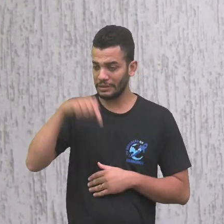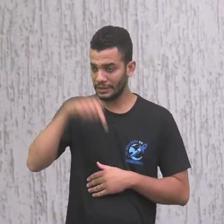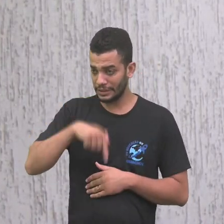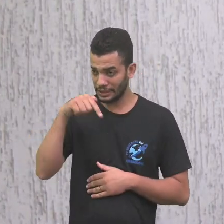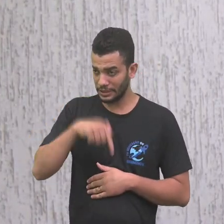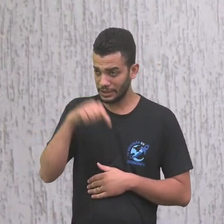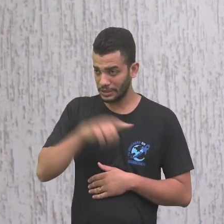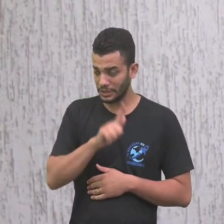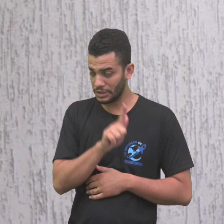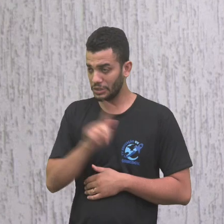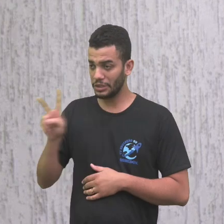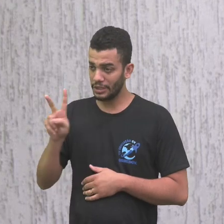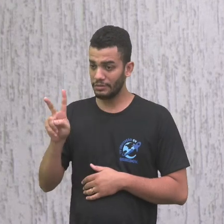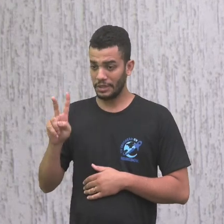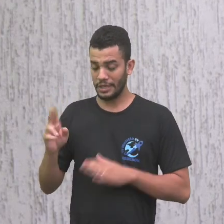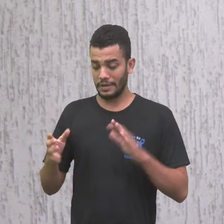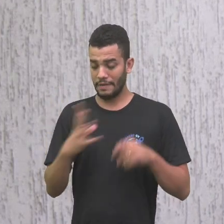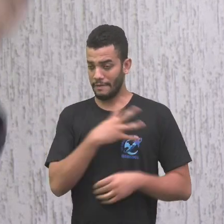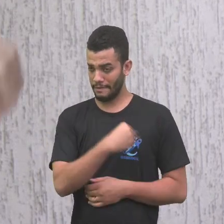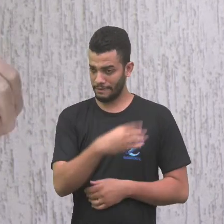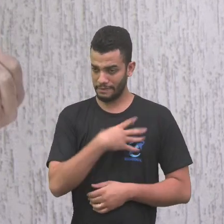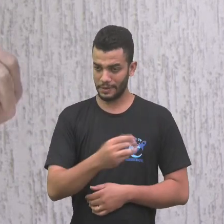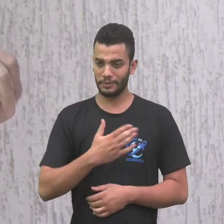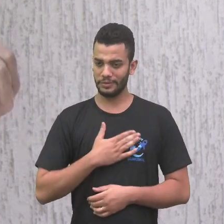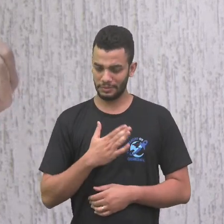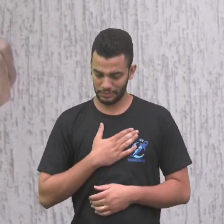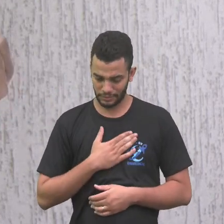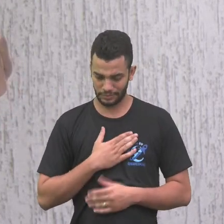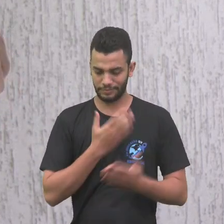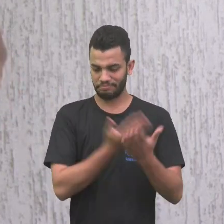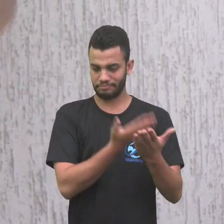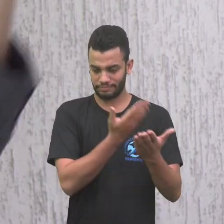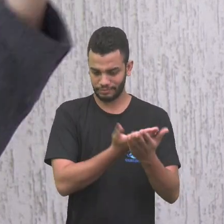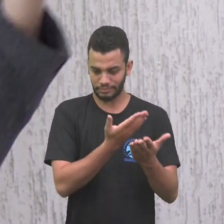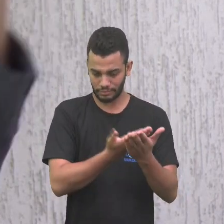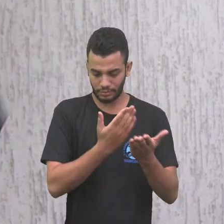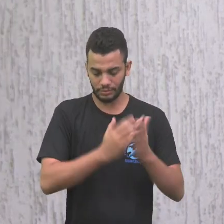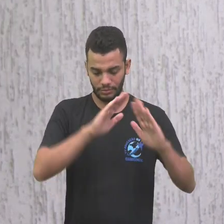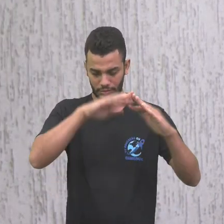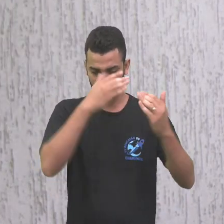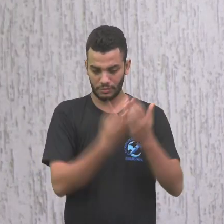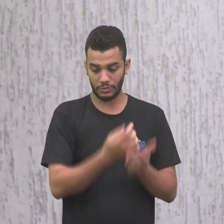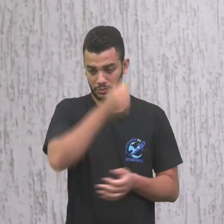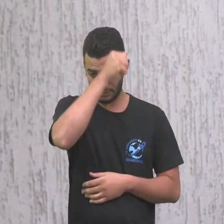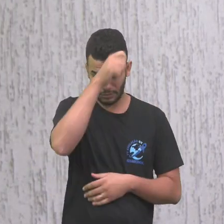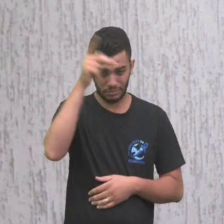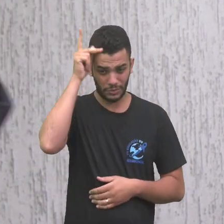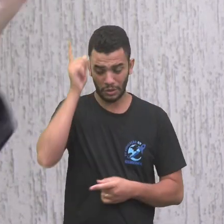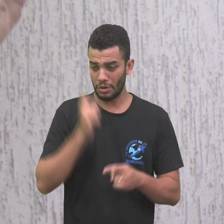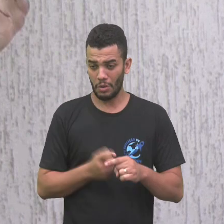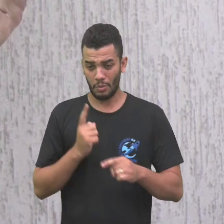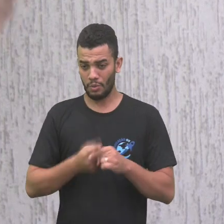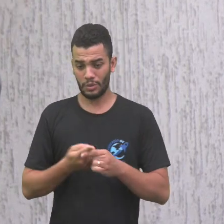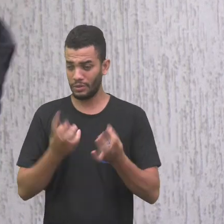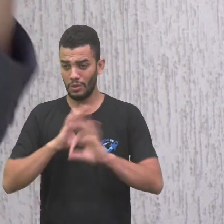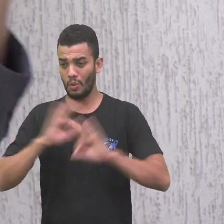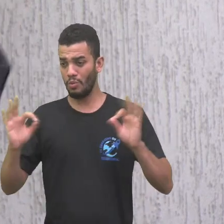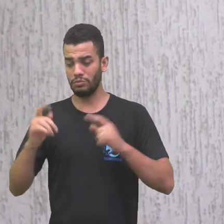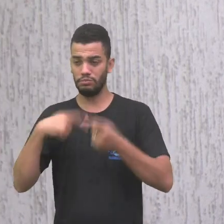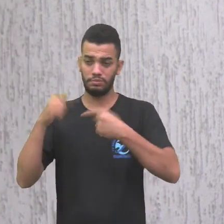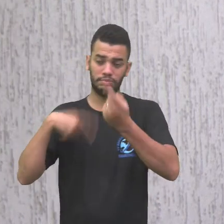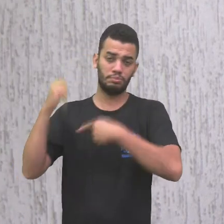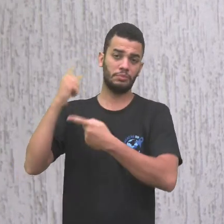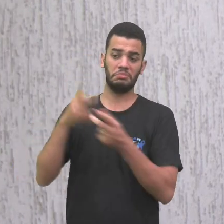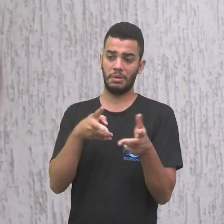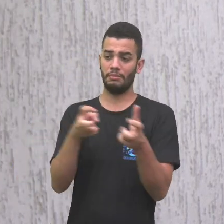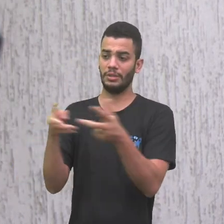escolas de vocês, porque a gente vê esse prazer que vocês têm em ensinar. Né? Conversei um pouquinho com os alunos ali, com os pais também, que segurança